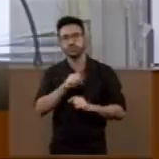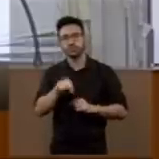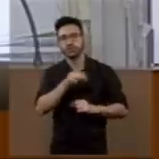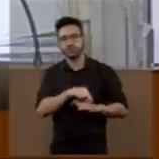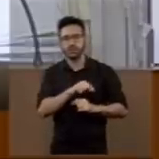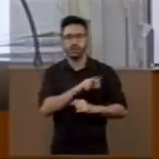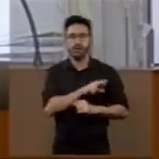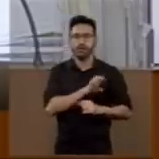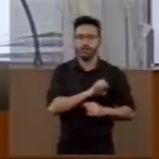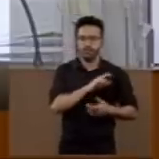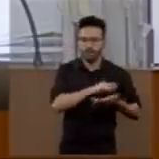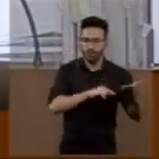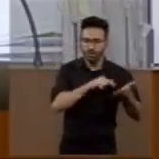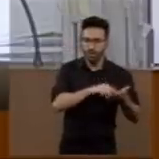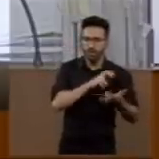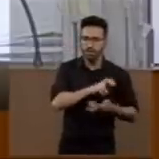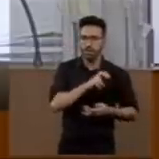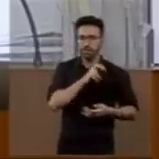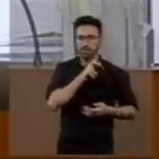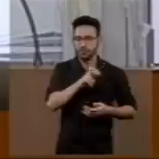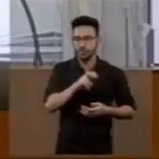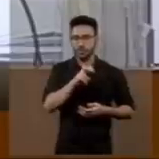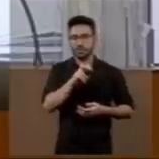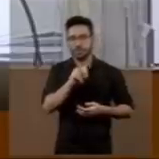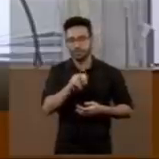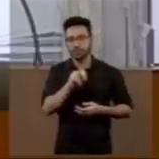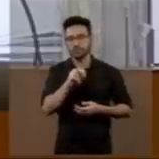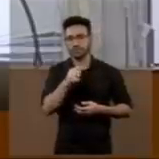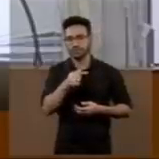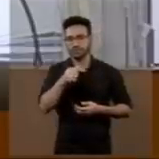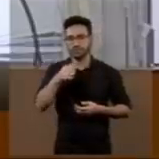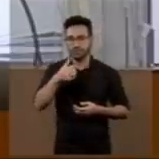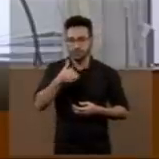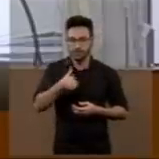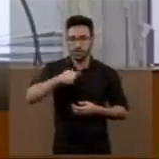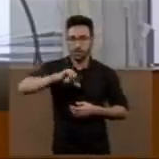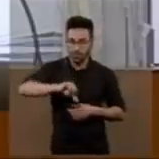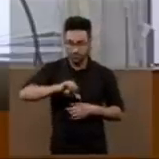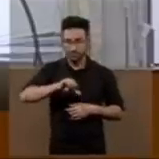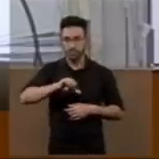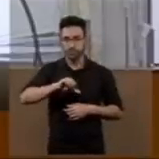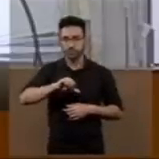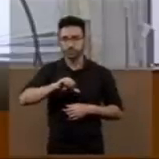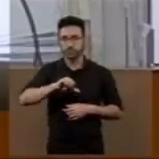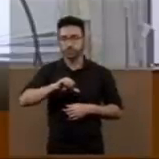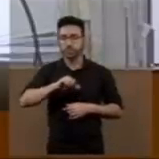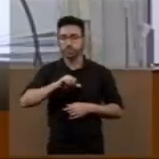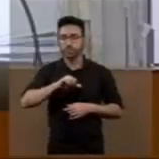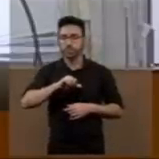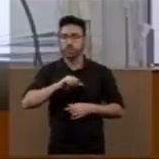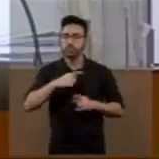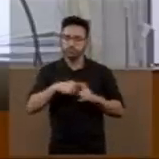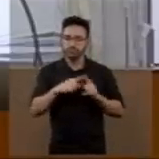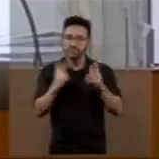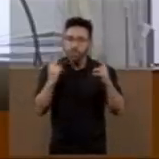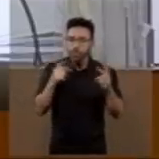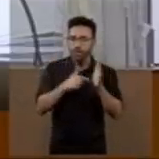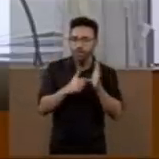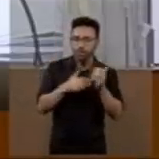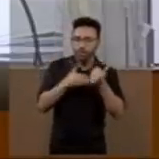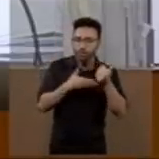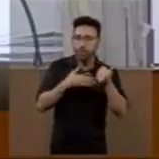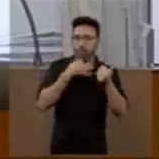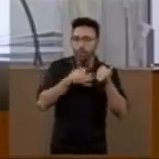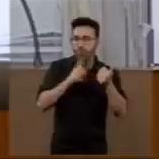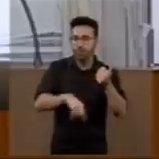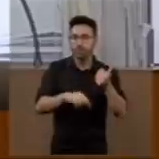ao recurso extraordinário 550.769, no qual se questionava, sob idênticos fundamentos aos desta ação, a validade